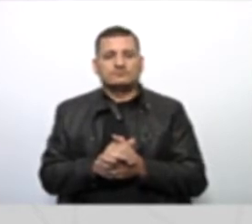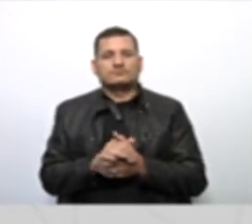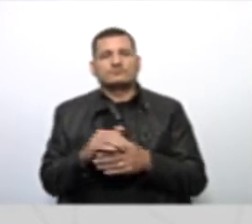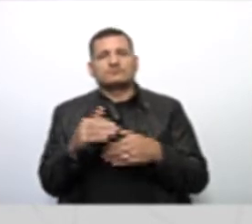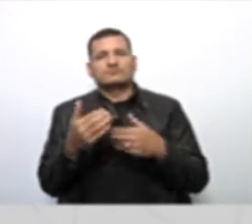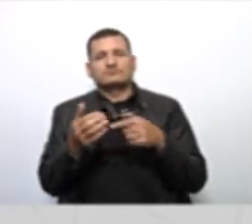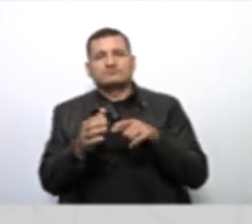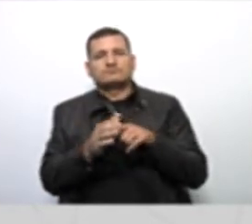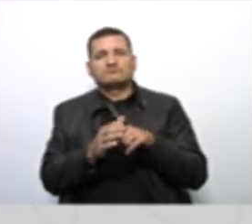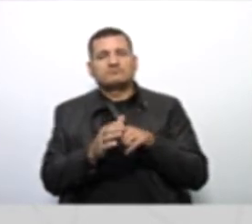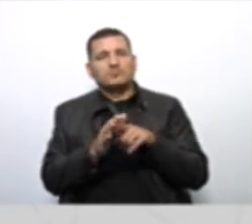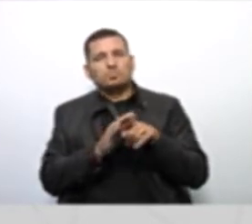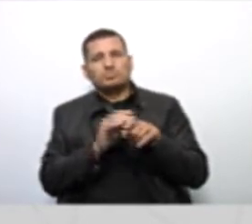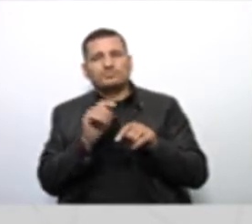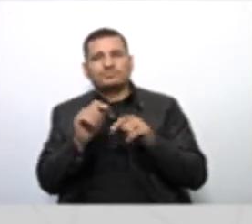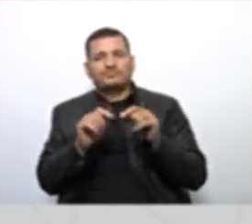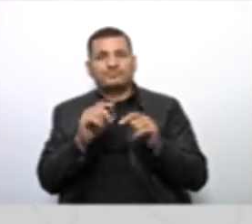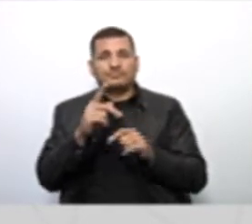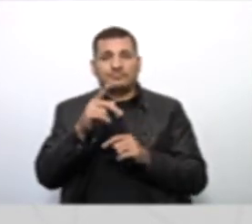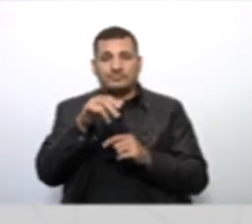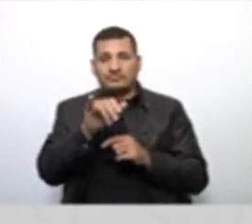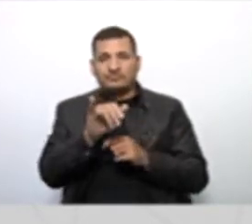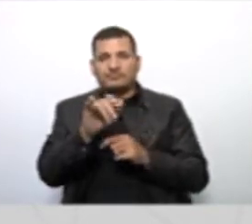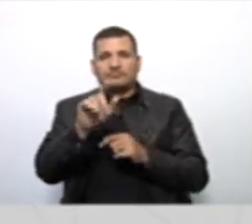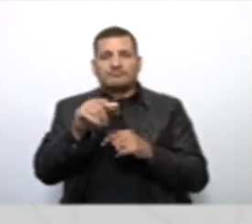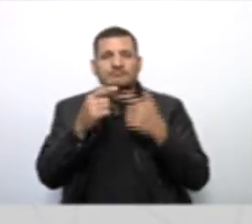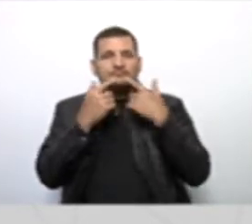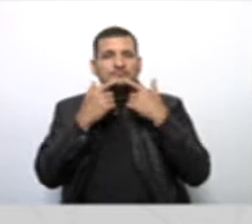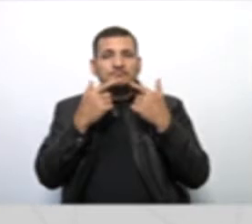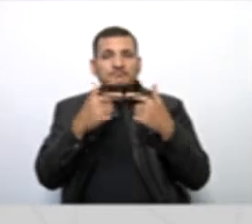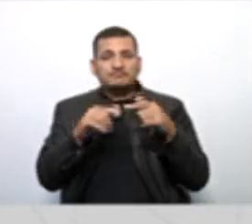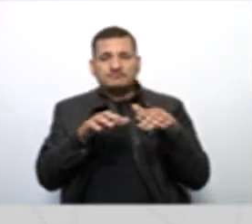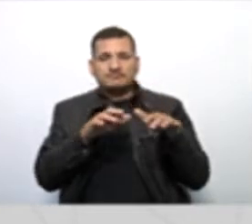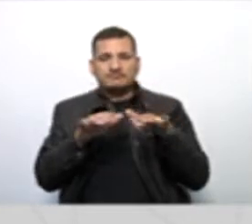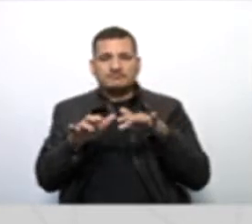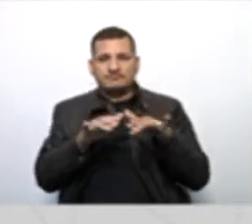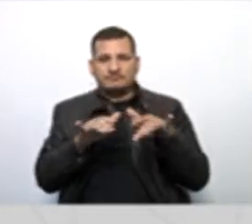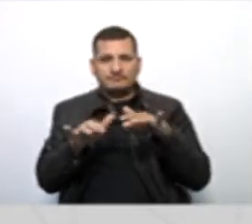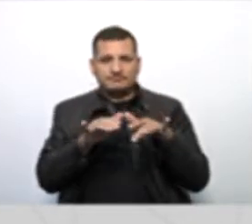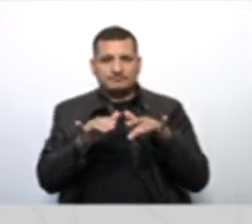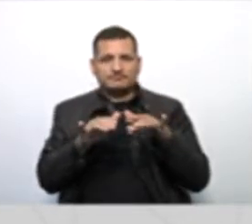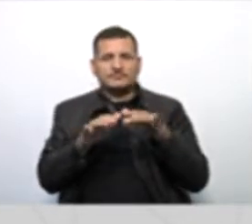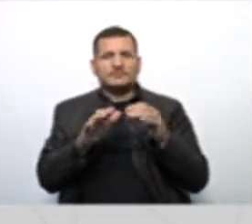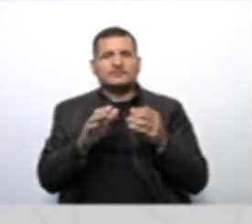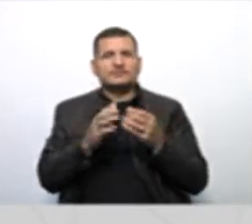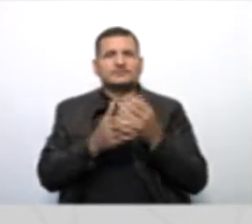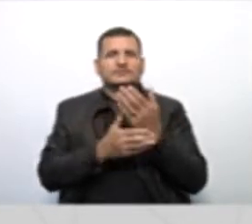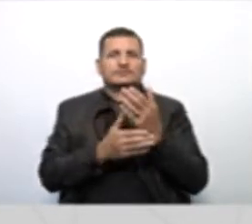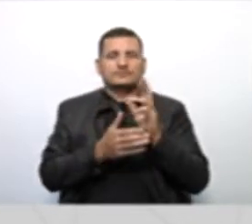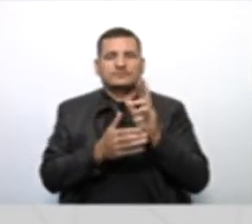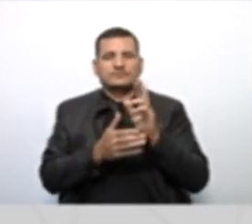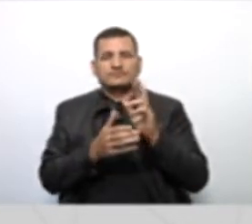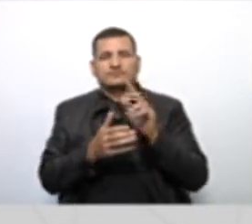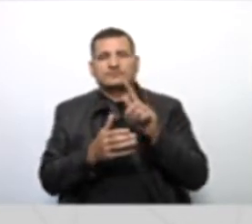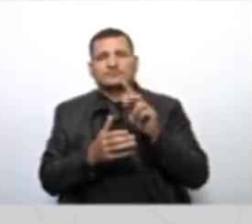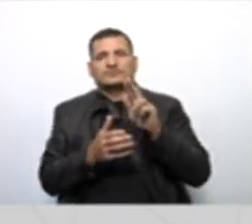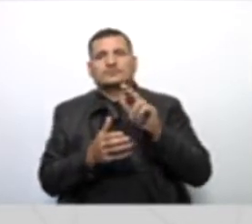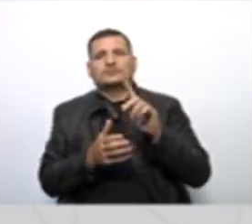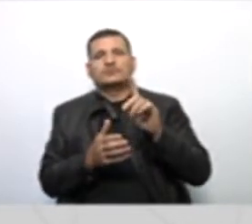Então, o que é Python? Python é uma linguagem de programação criada por Guido van Rossum em